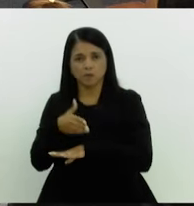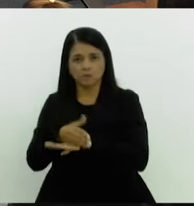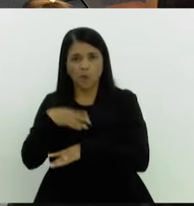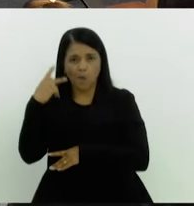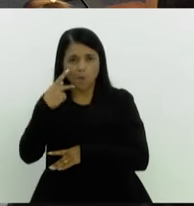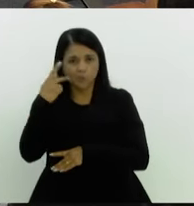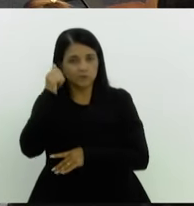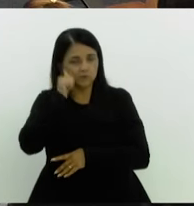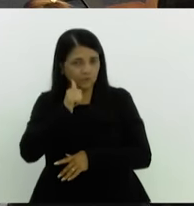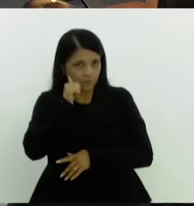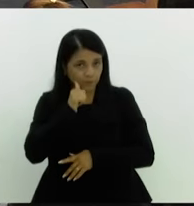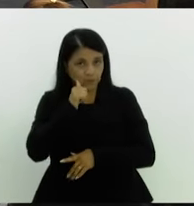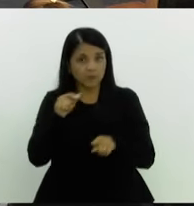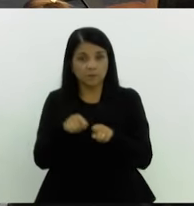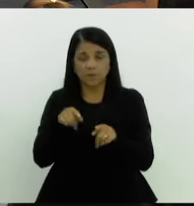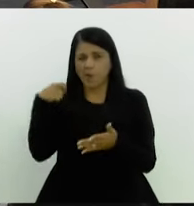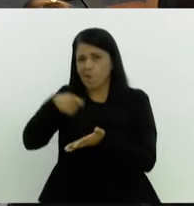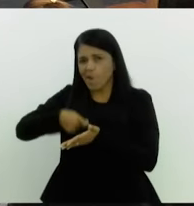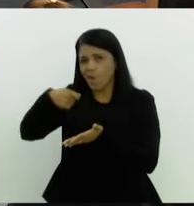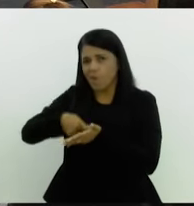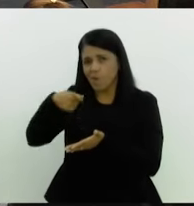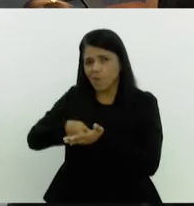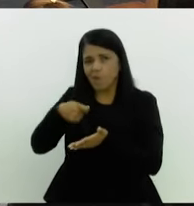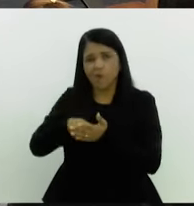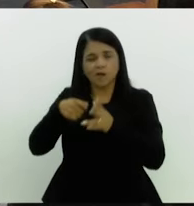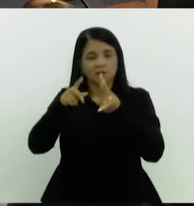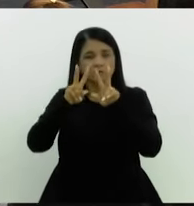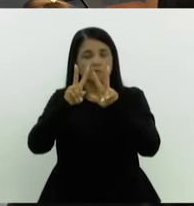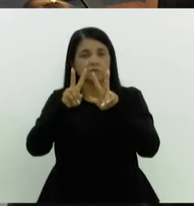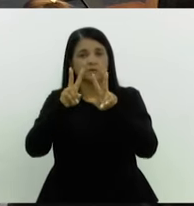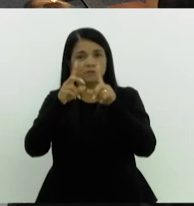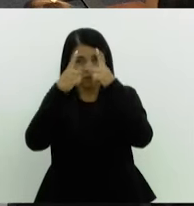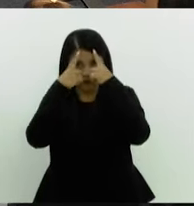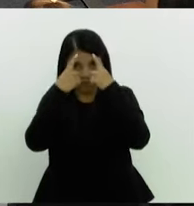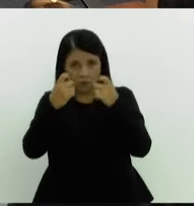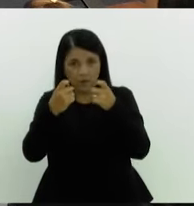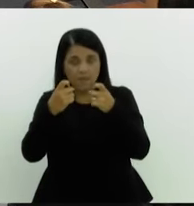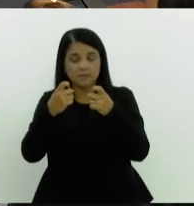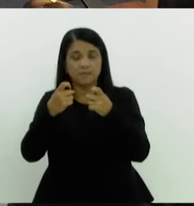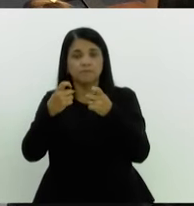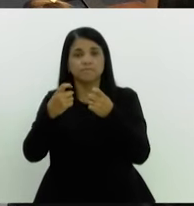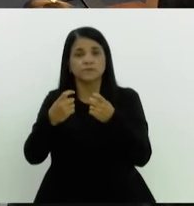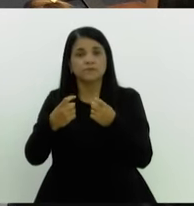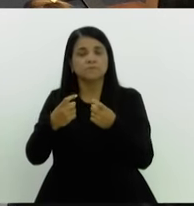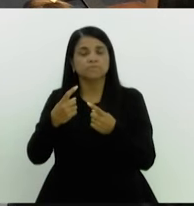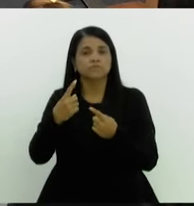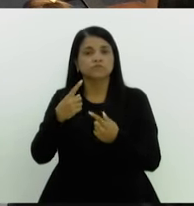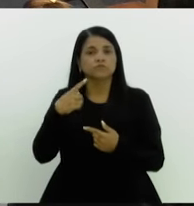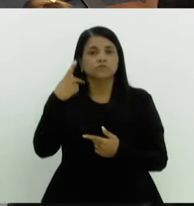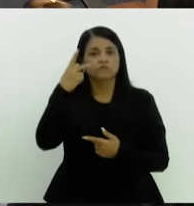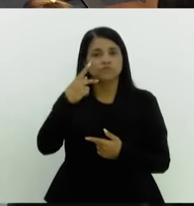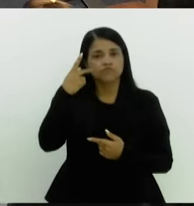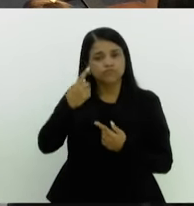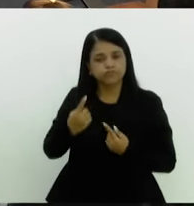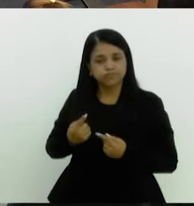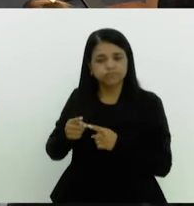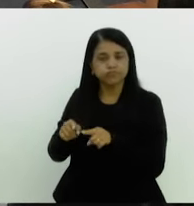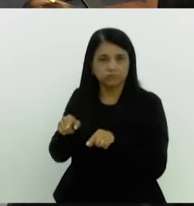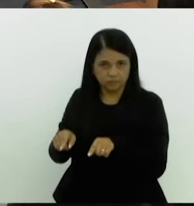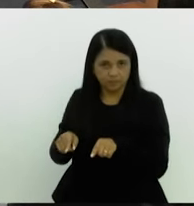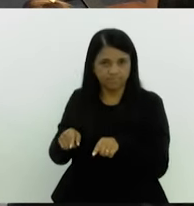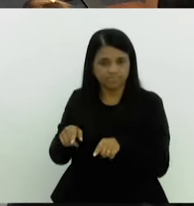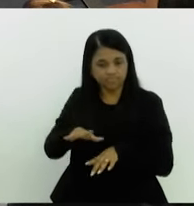política feminina de cobrança das violências políticas femininas que TM acontecido no âmbito do nosso